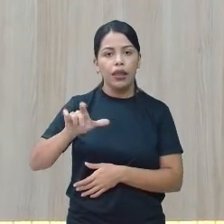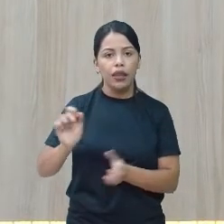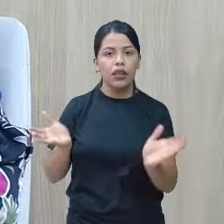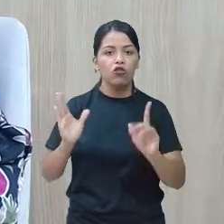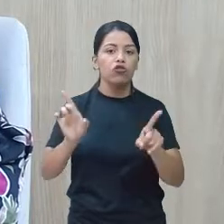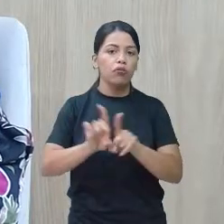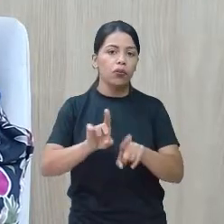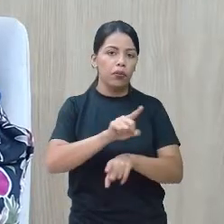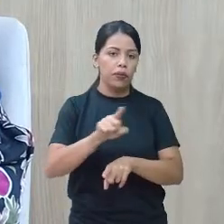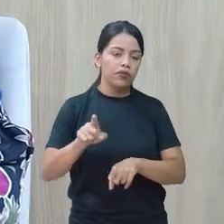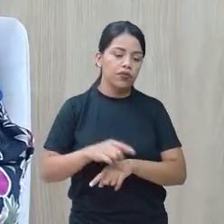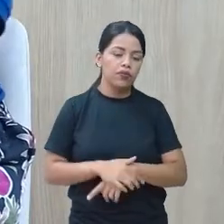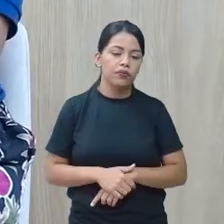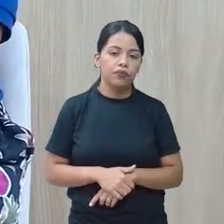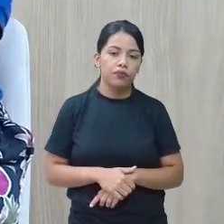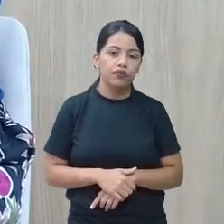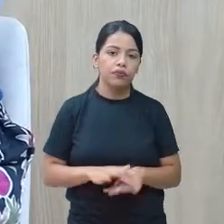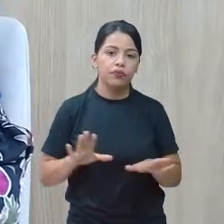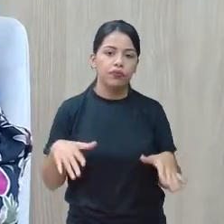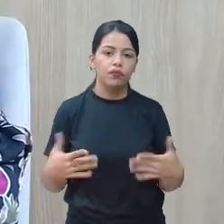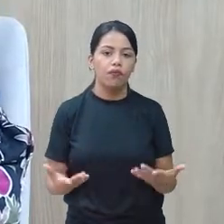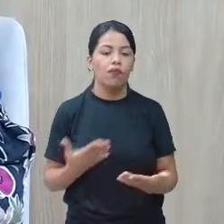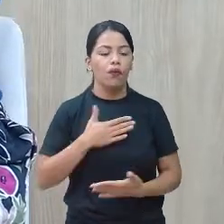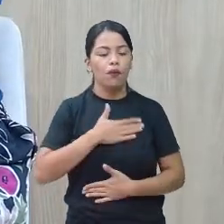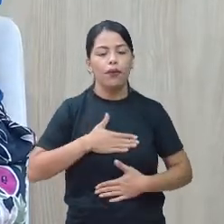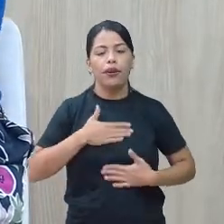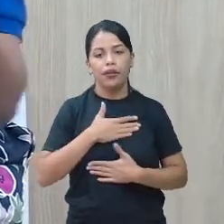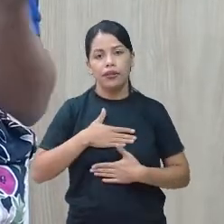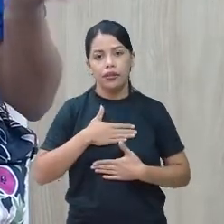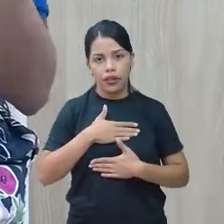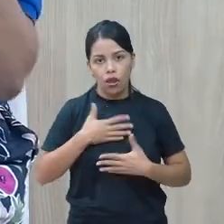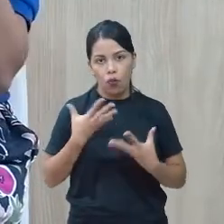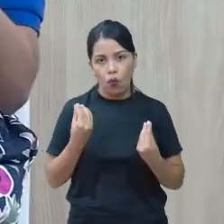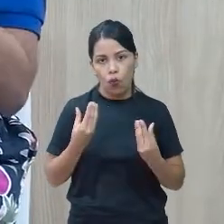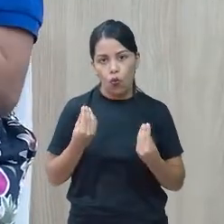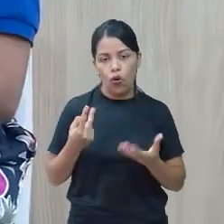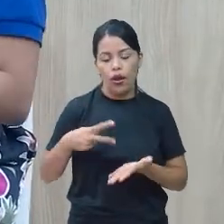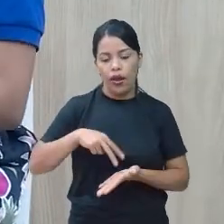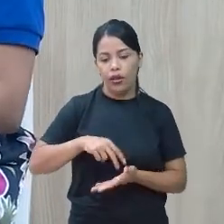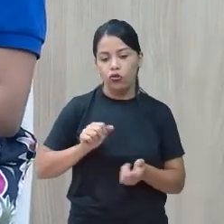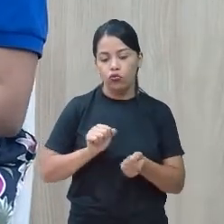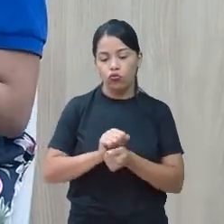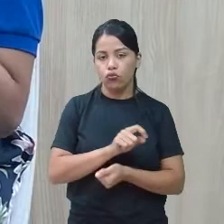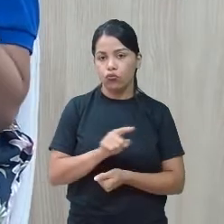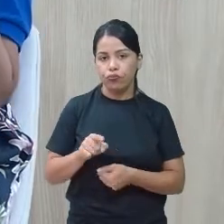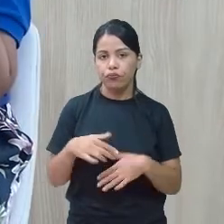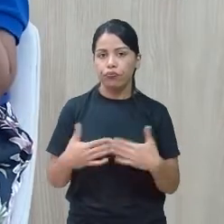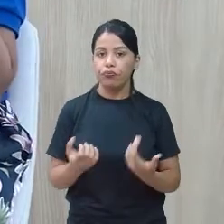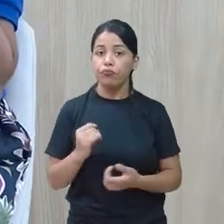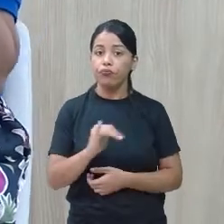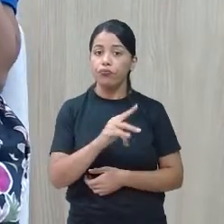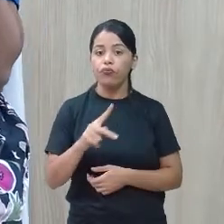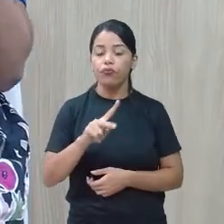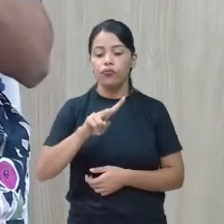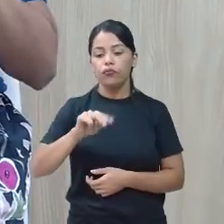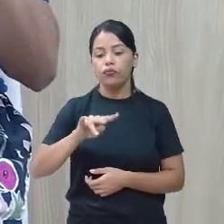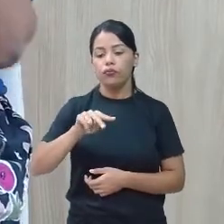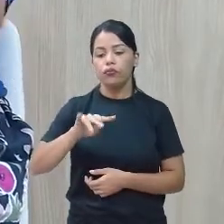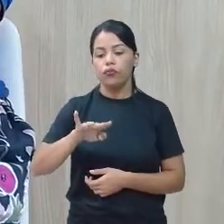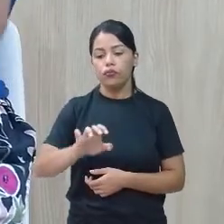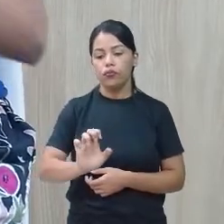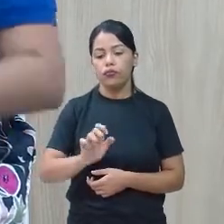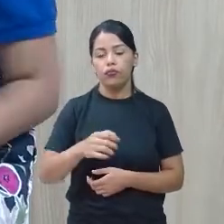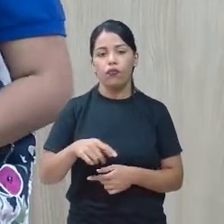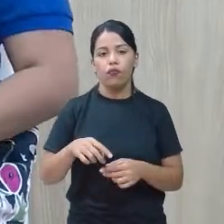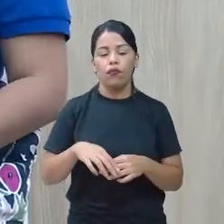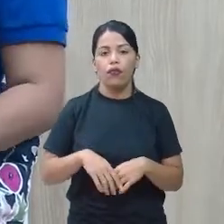certo? Ai, gente, foi um prazer estar aqui. E se a professora Viviane me permite fazer